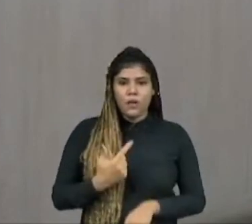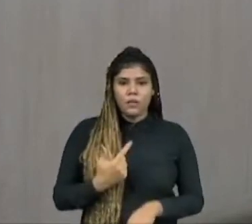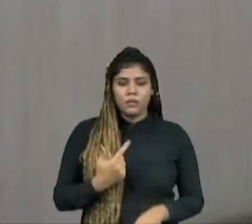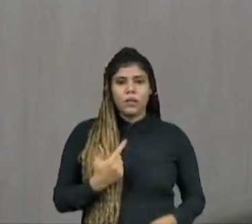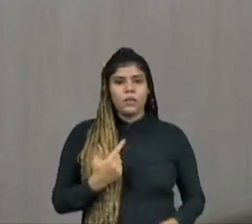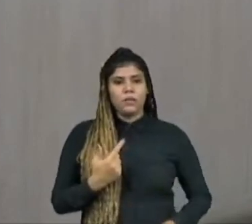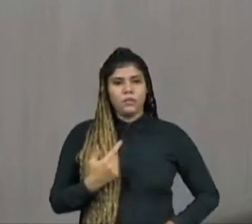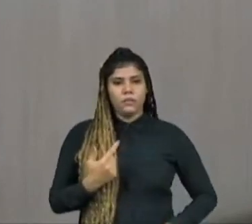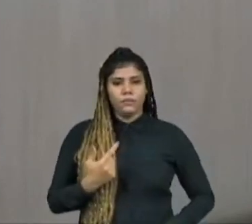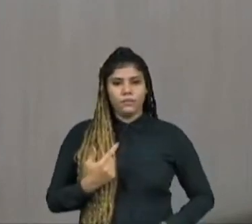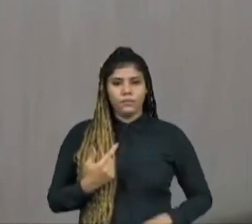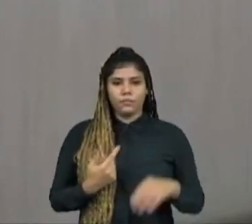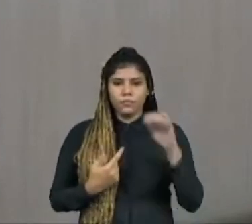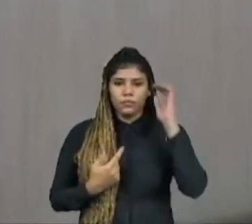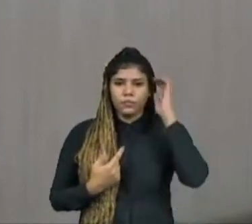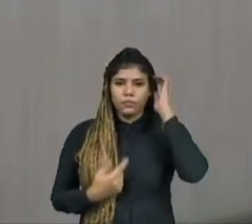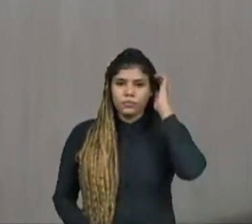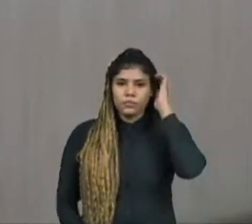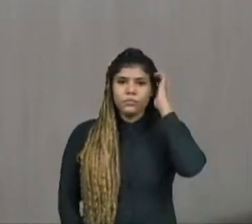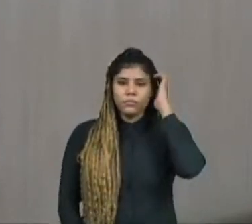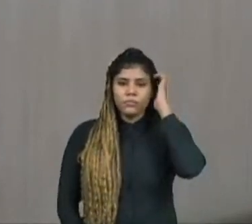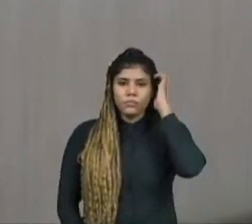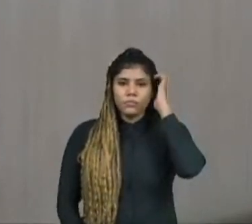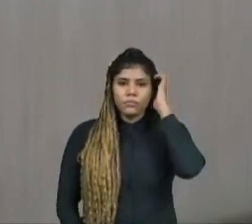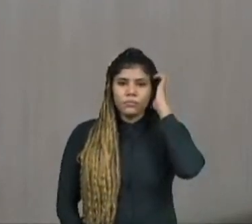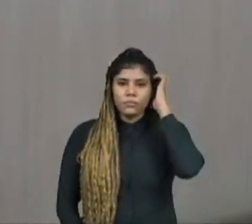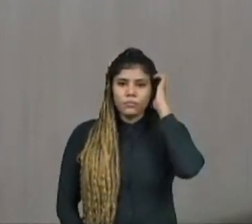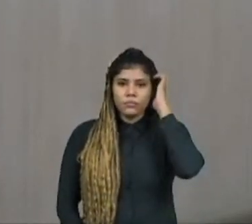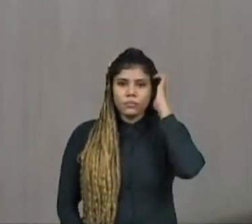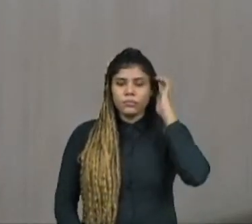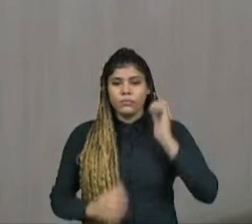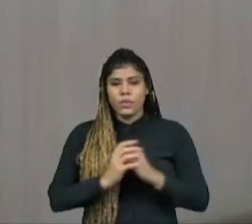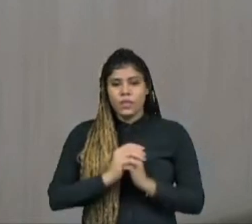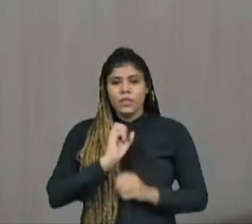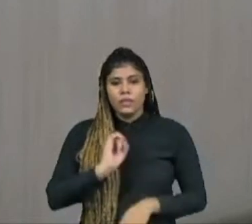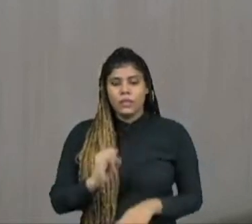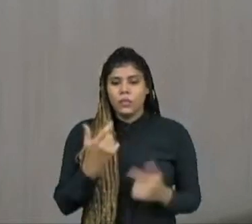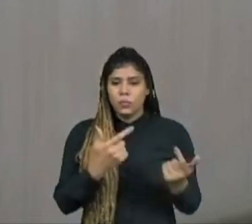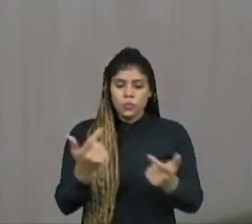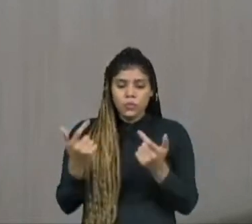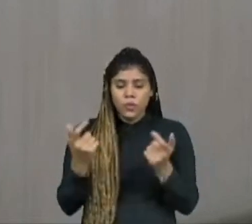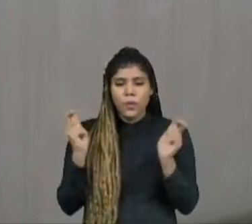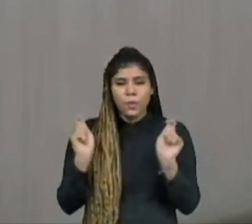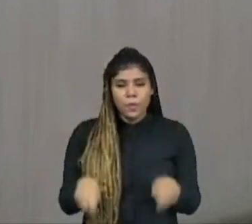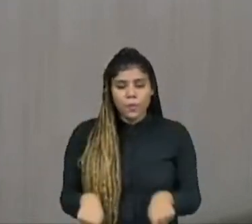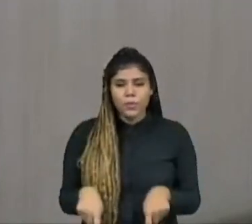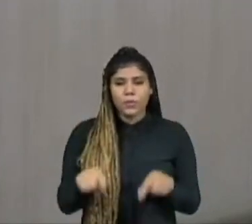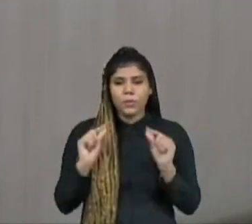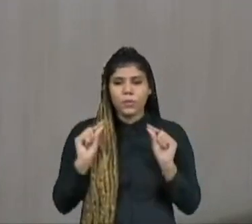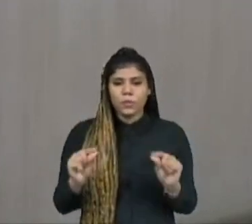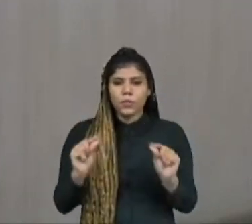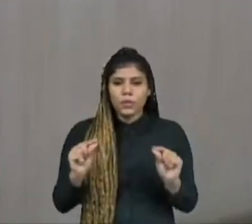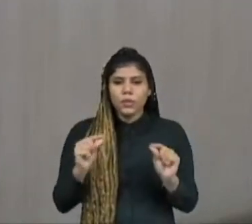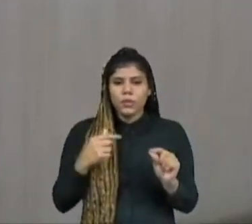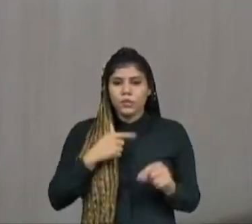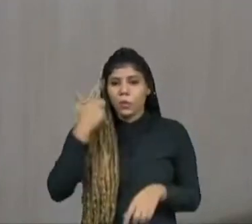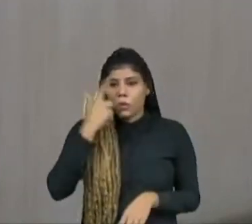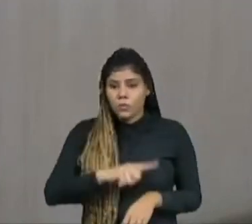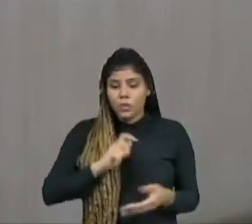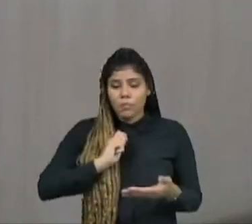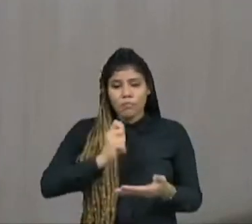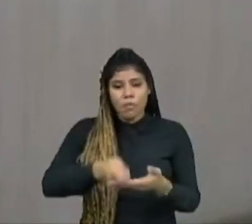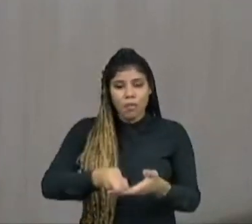ele estadual ou federal, se ele não tivesse tendo condições de honrar os